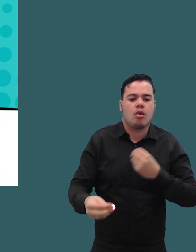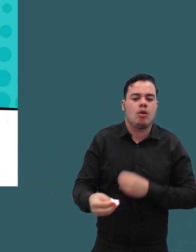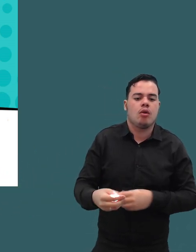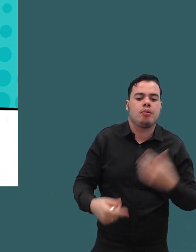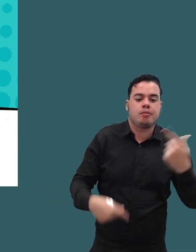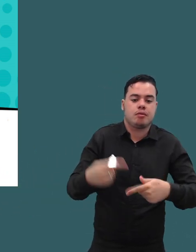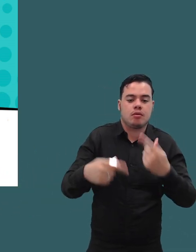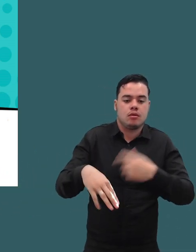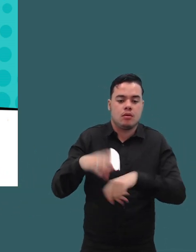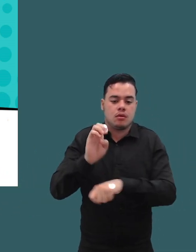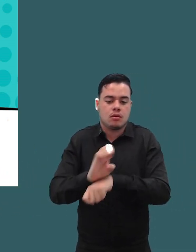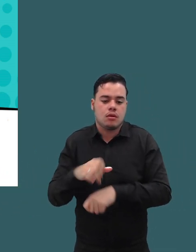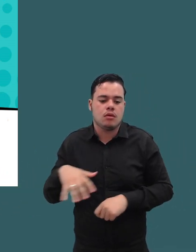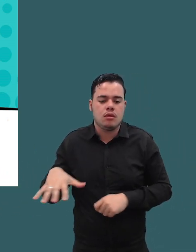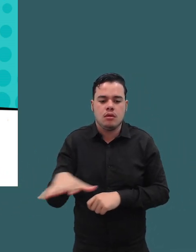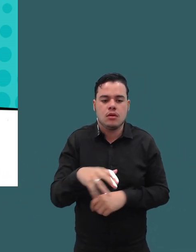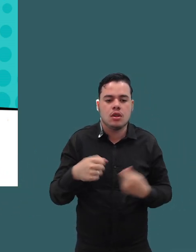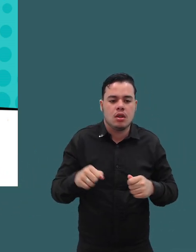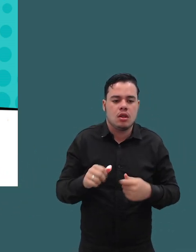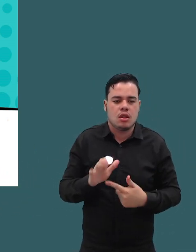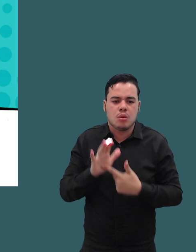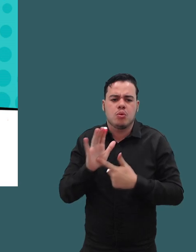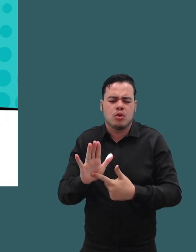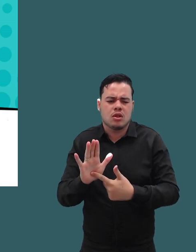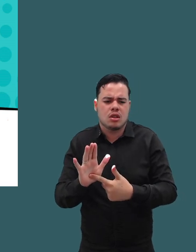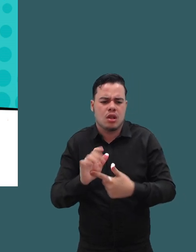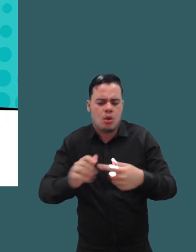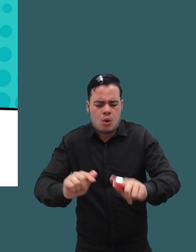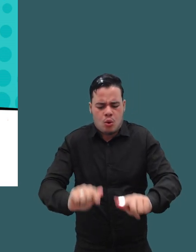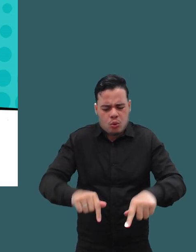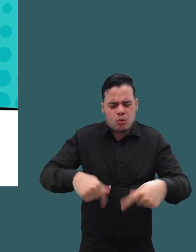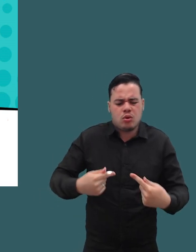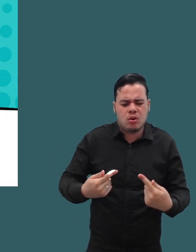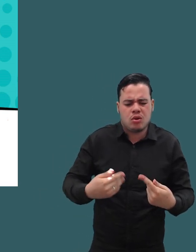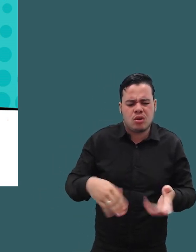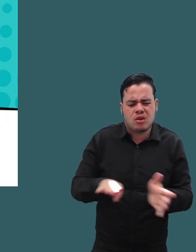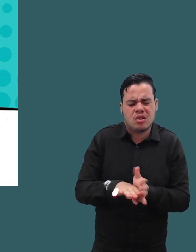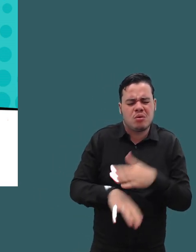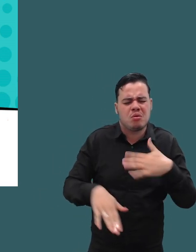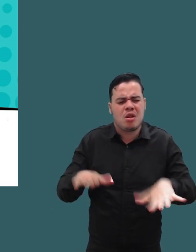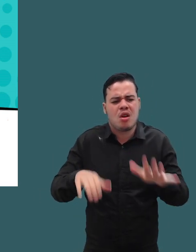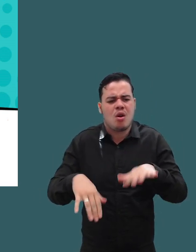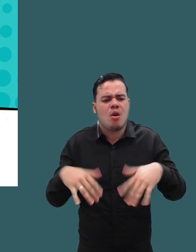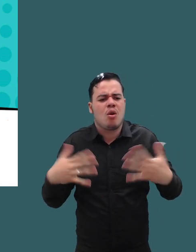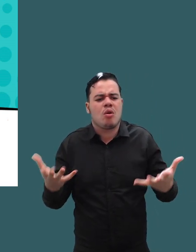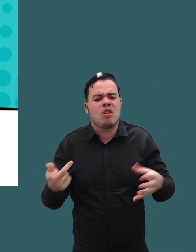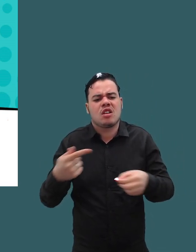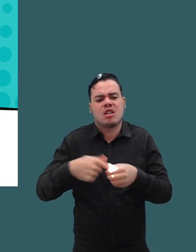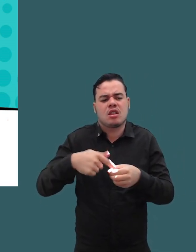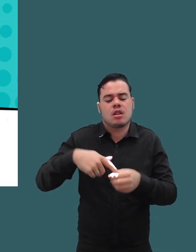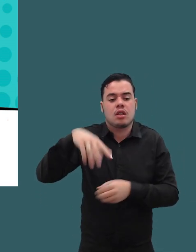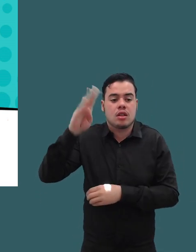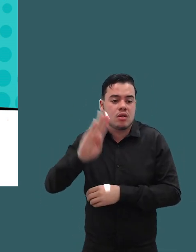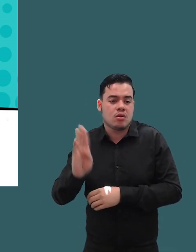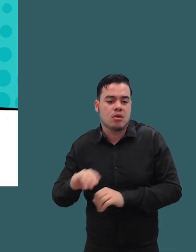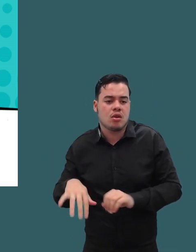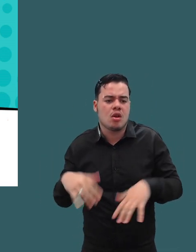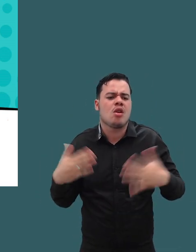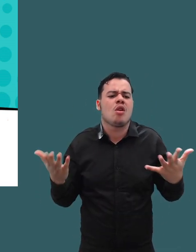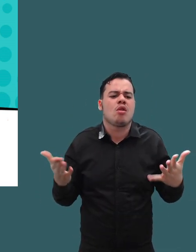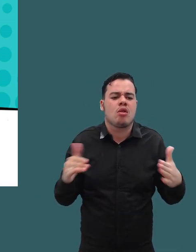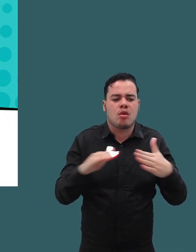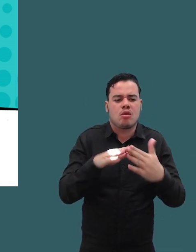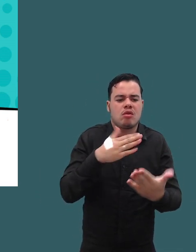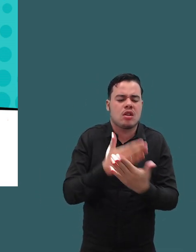nessa área. E, para isso, nós precisamos apontar os desafios. Queremos chegar a quantos municípios brasileiros? Queremos chegar a quantas